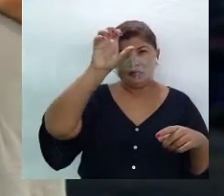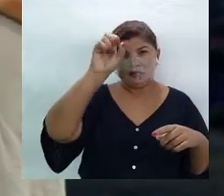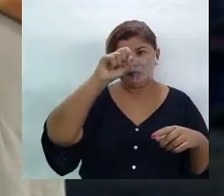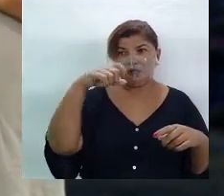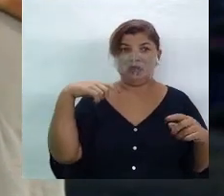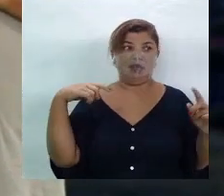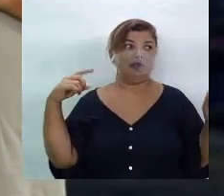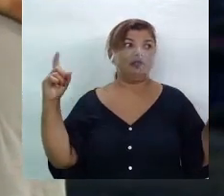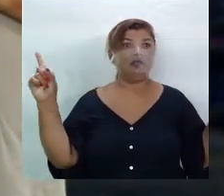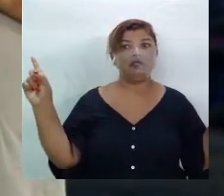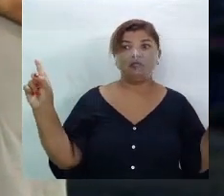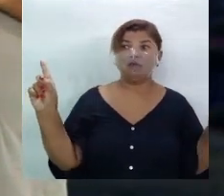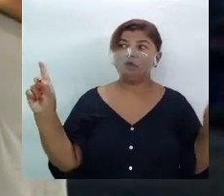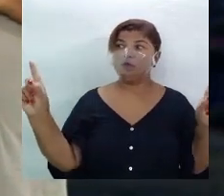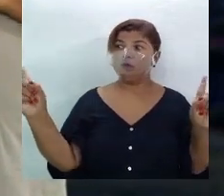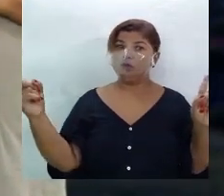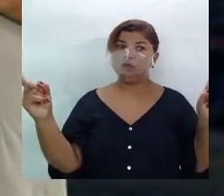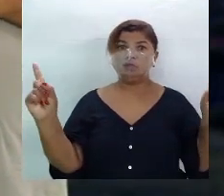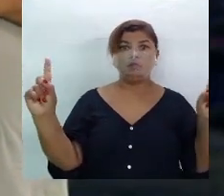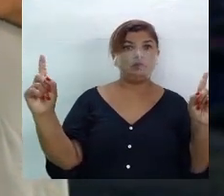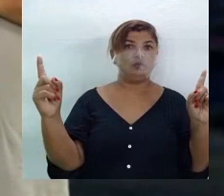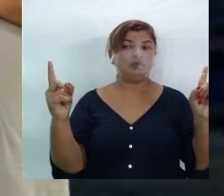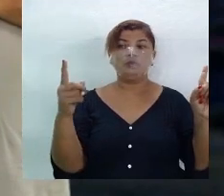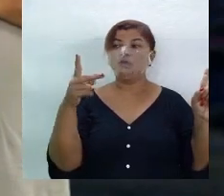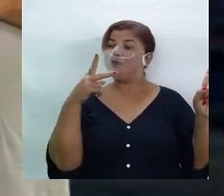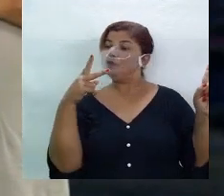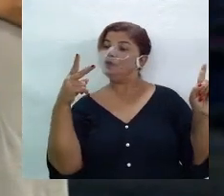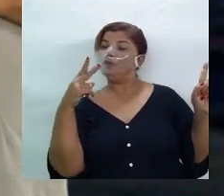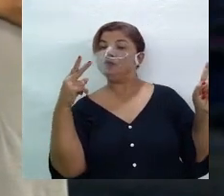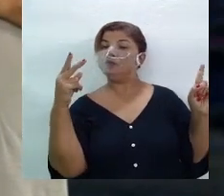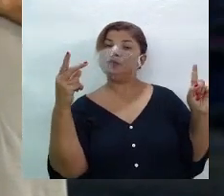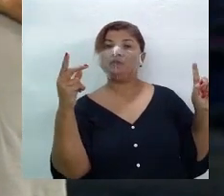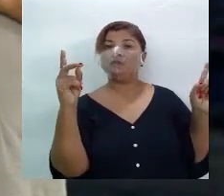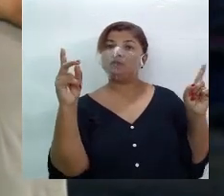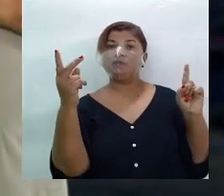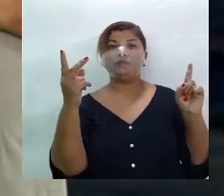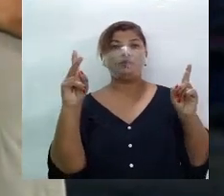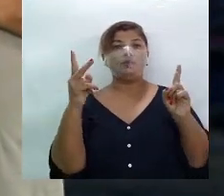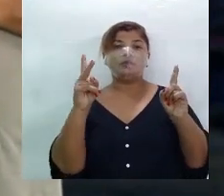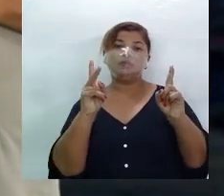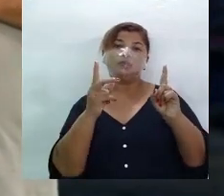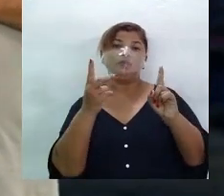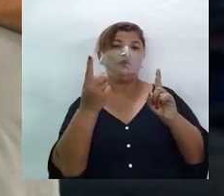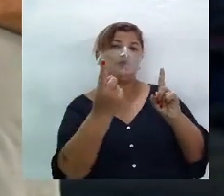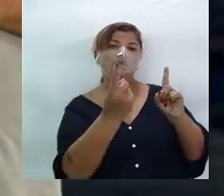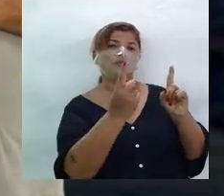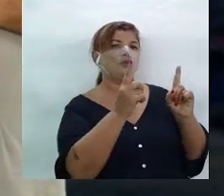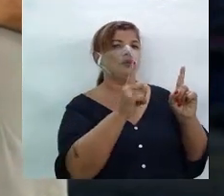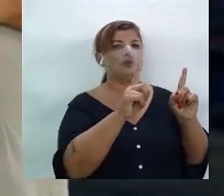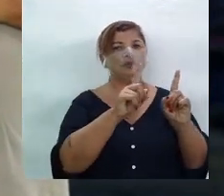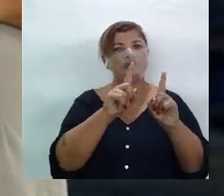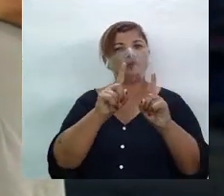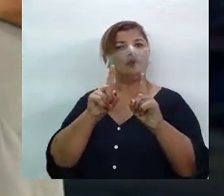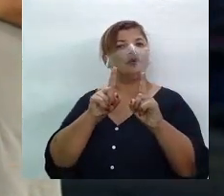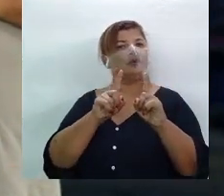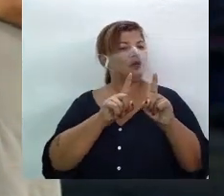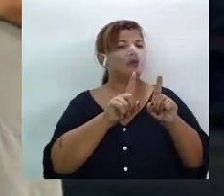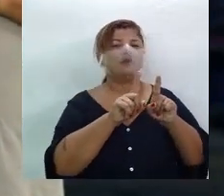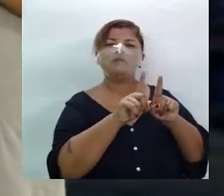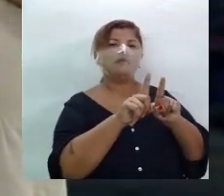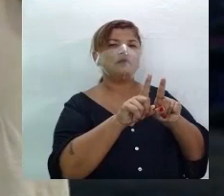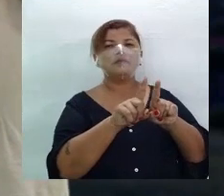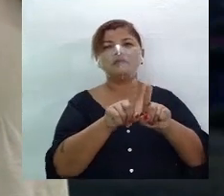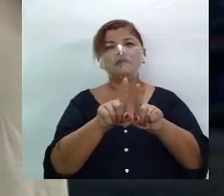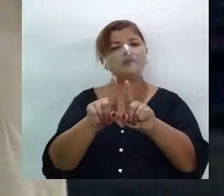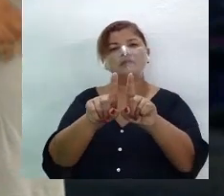se aproxima do Boca de Ouro, ou você pode estar sozinho também, e ele pode se aproximar de você. Ele aborda caminhantes solitários que